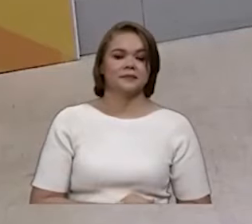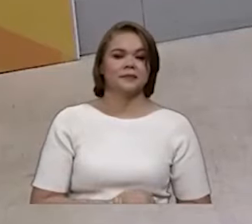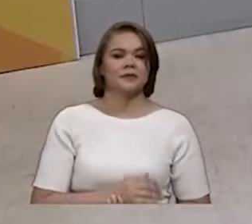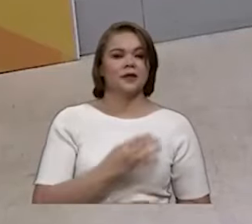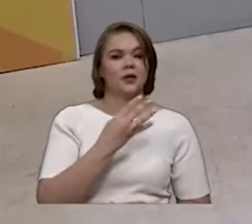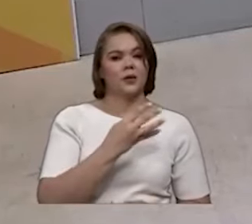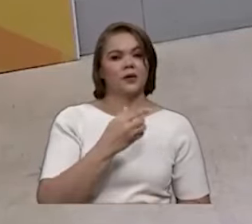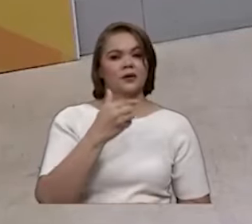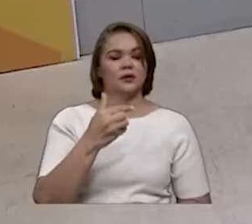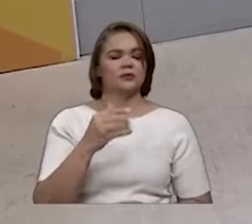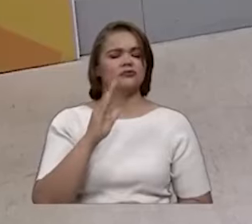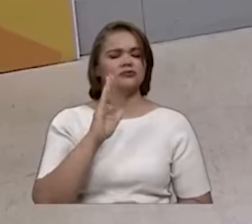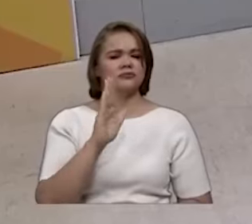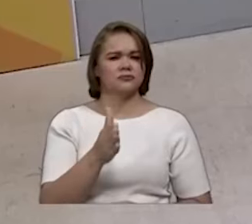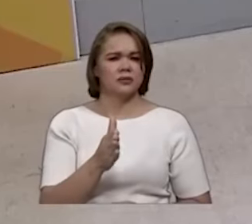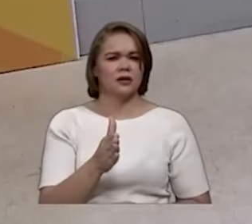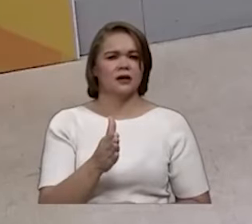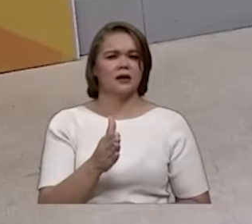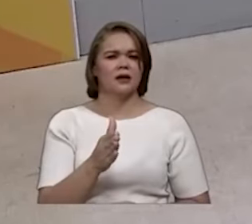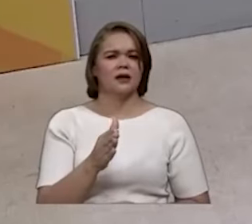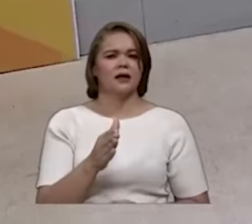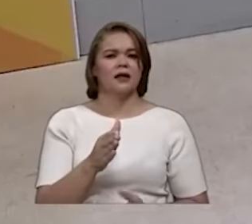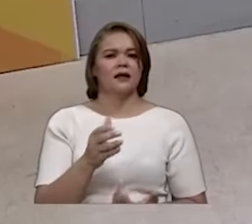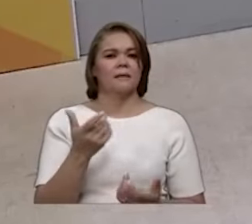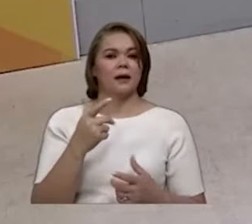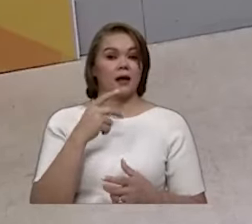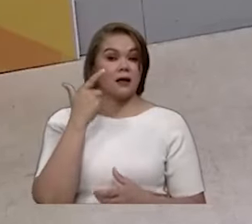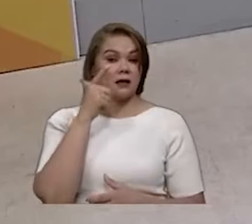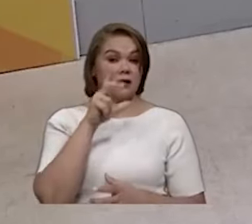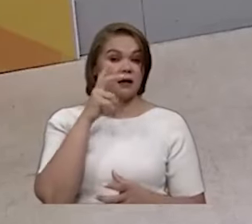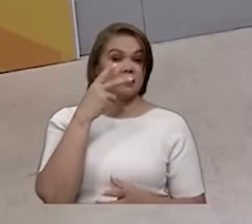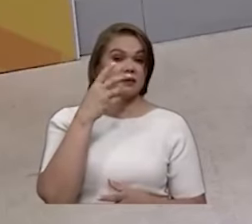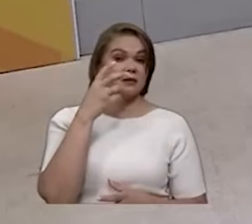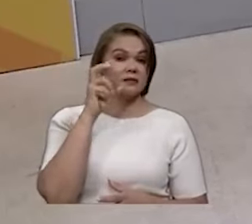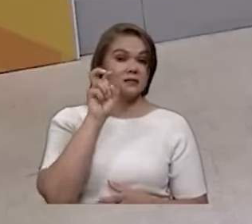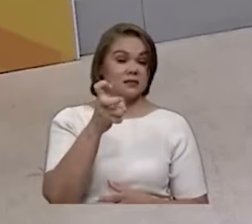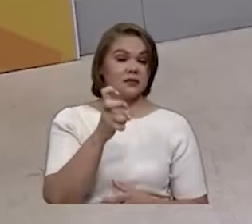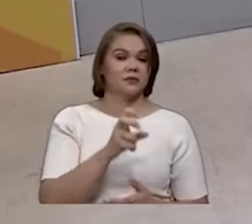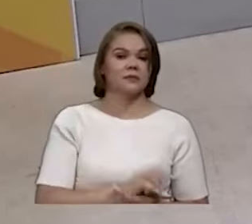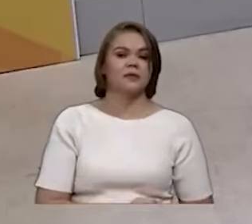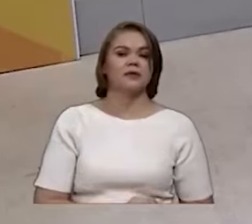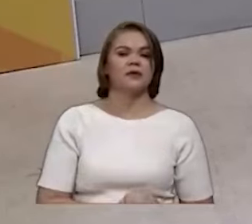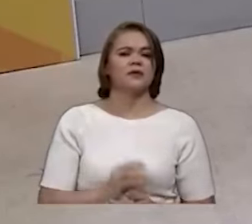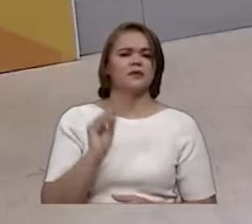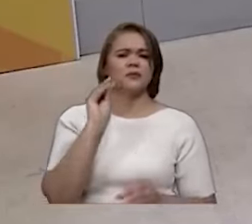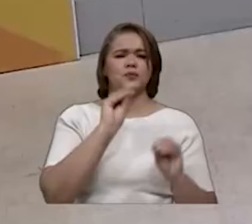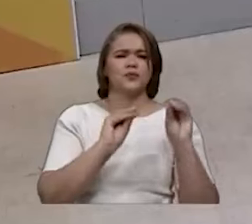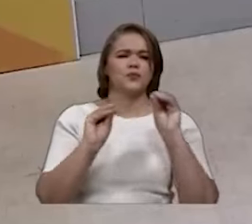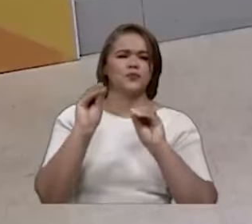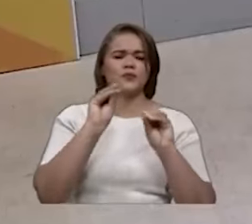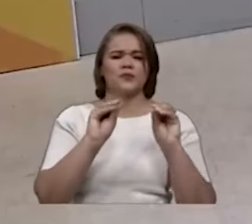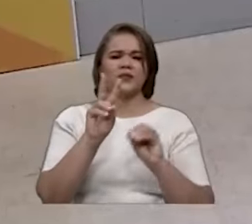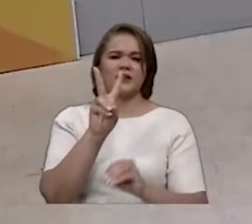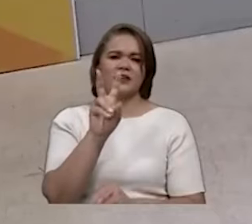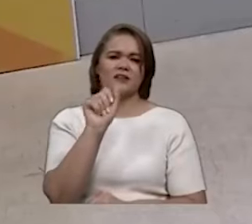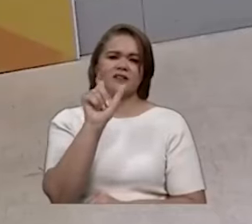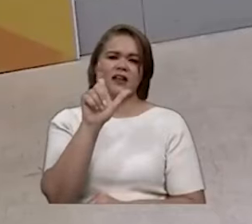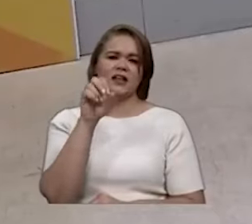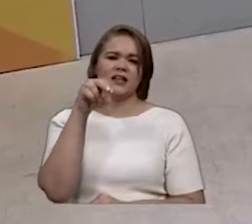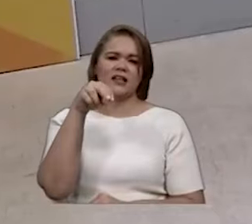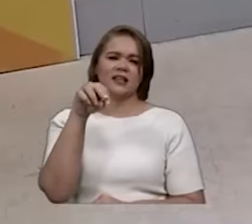foi valendo, R$5.000, 43, 43. Deixa eu mandar um beijo pra Valentina, a